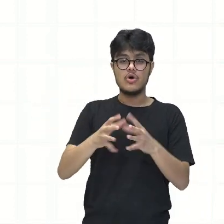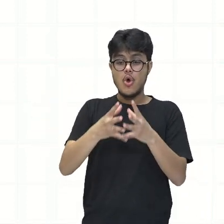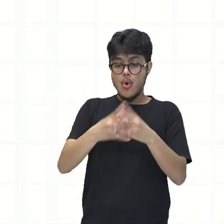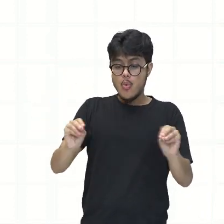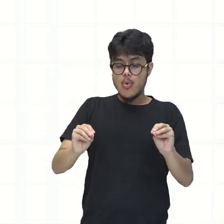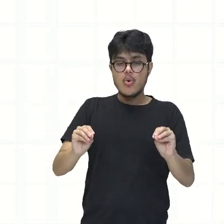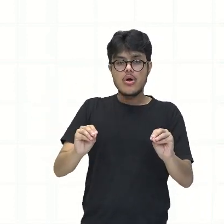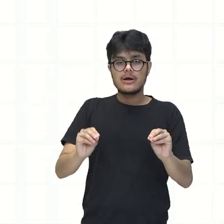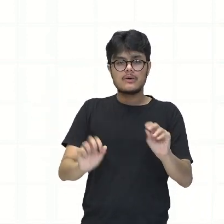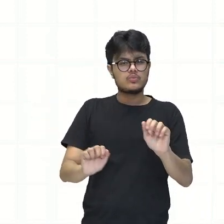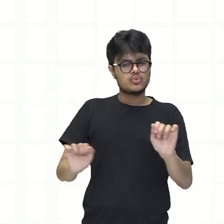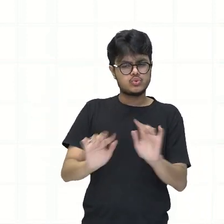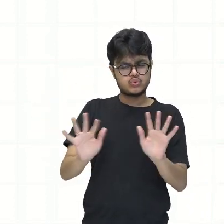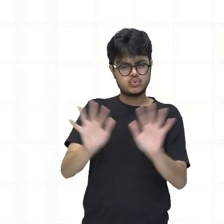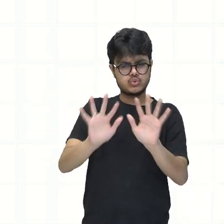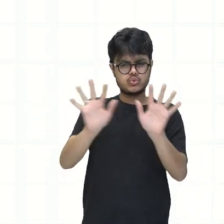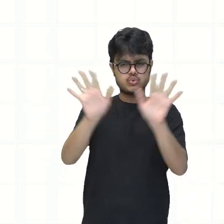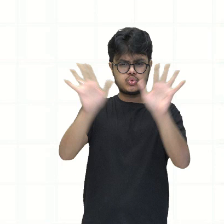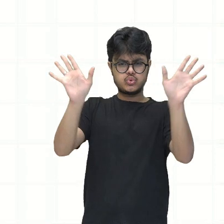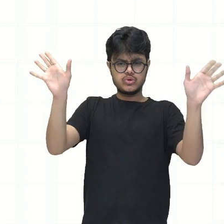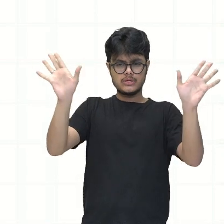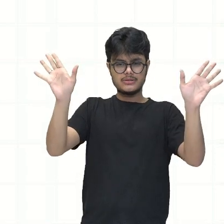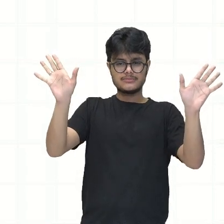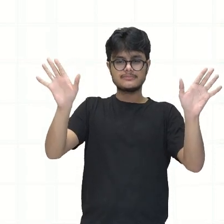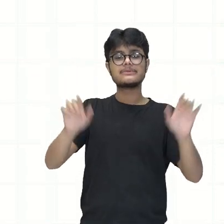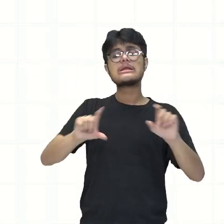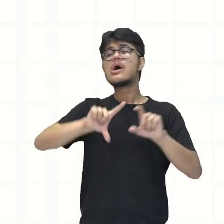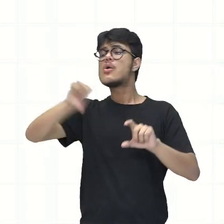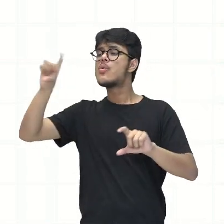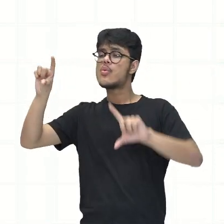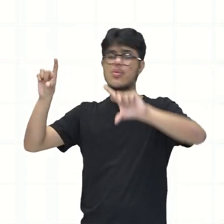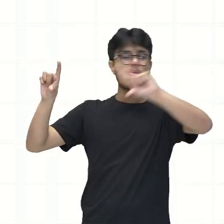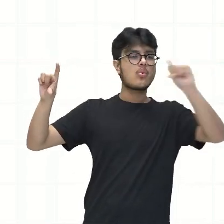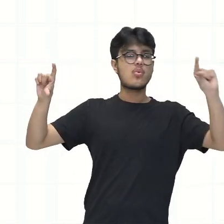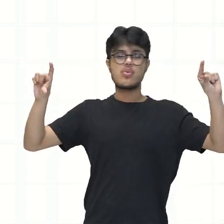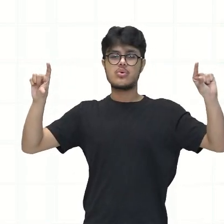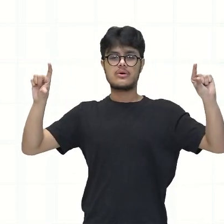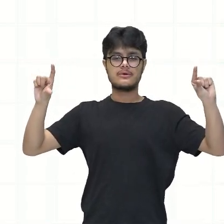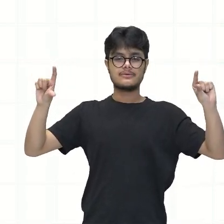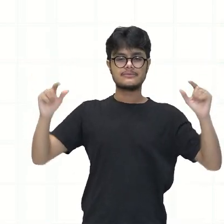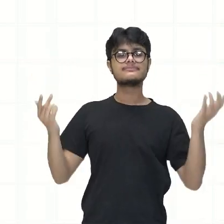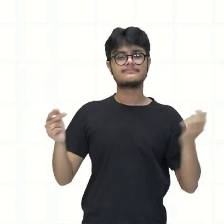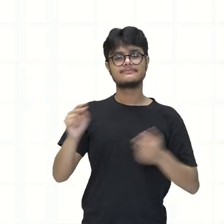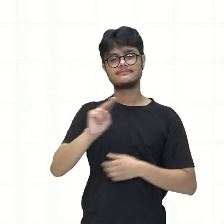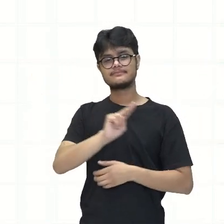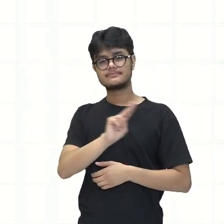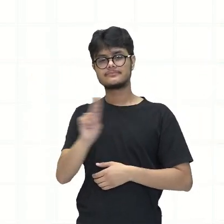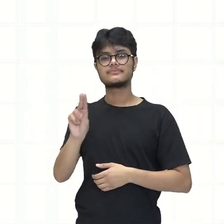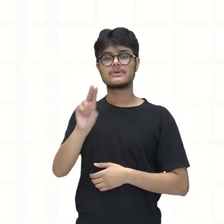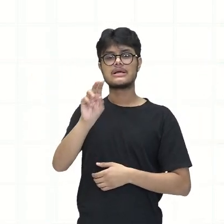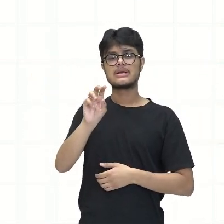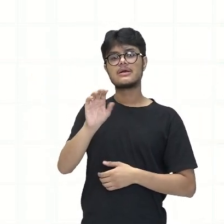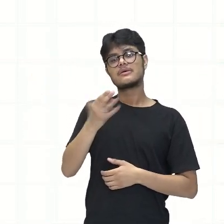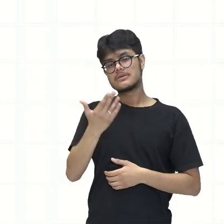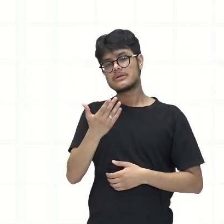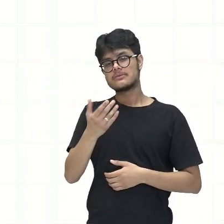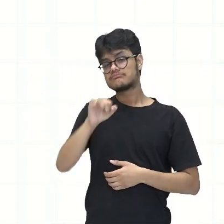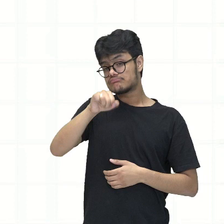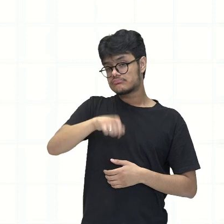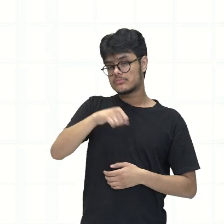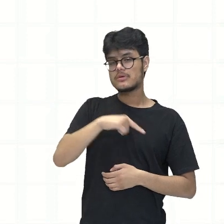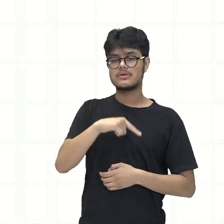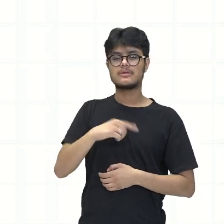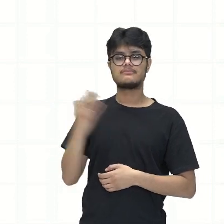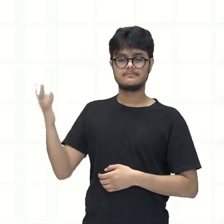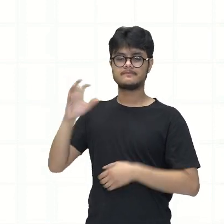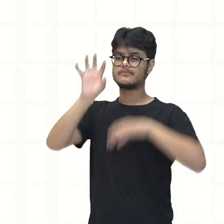ter gases que precisam ser eliminados, então eles vão sair aí, e é por isso que a gente tem essa válvula de escape. Então, essa é a